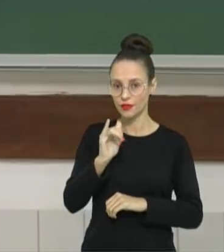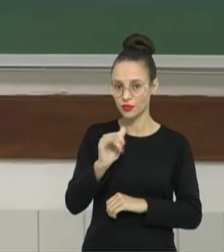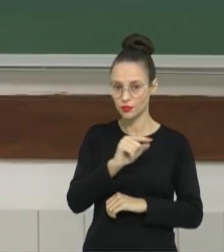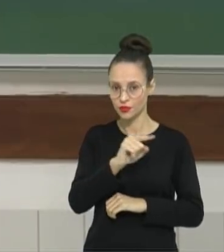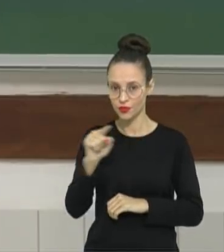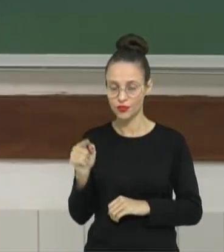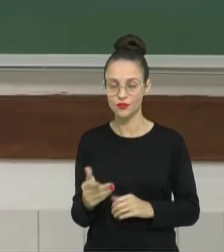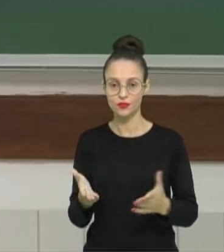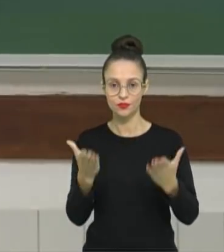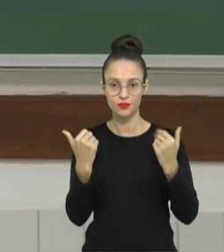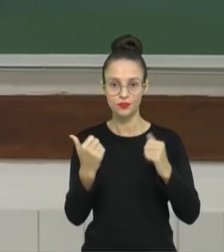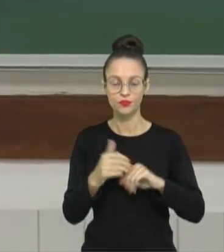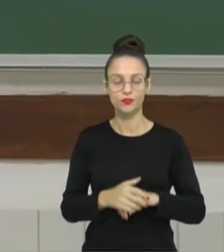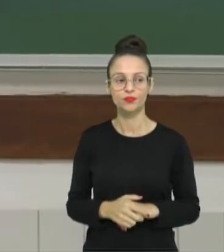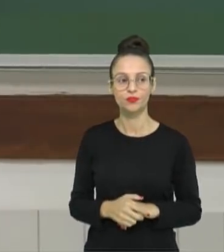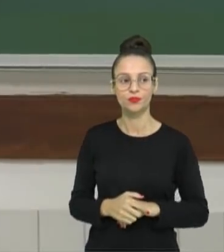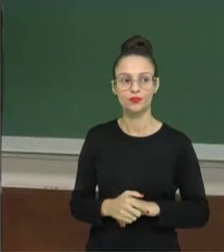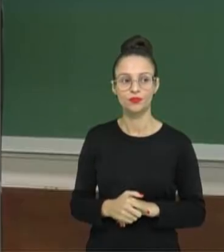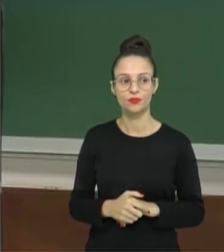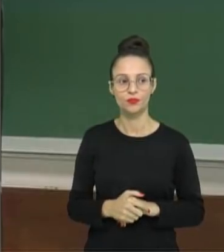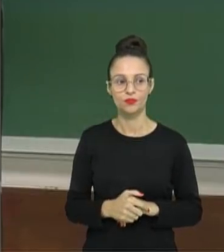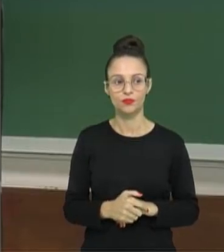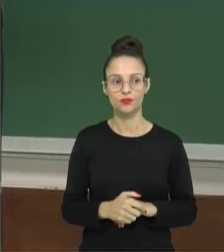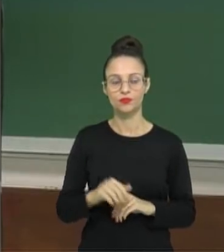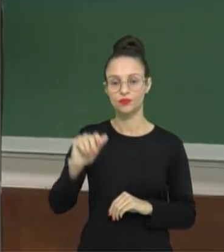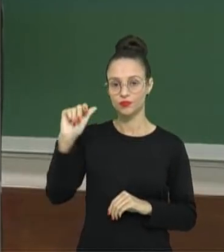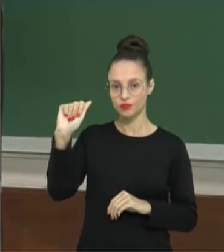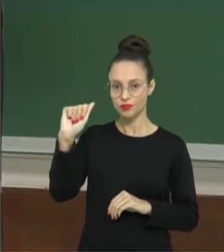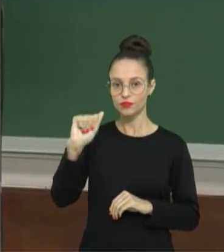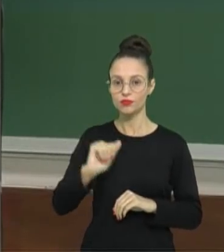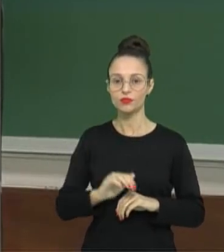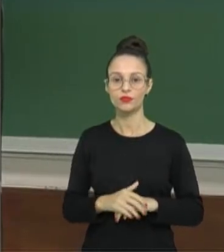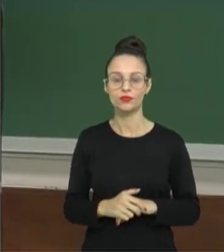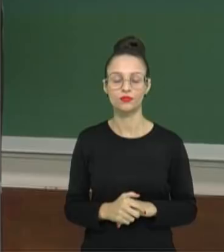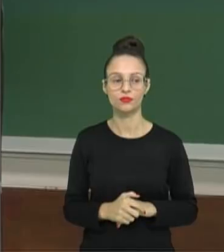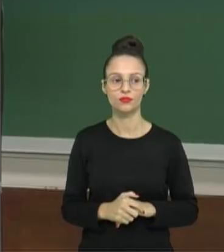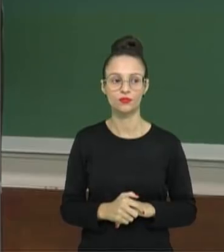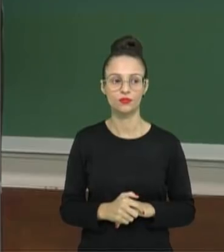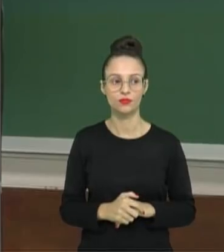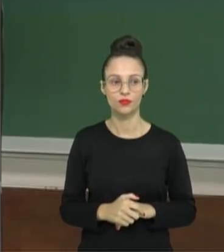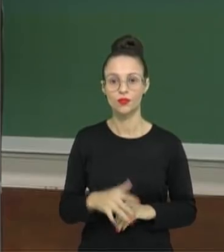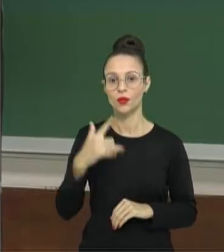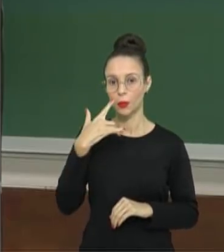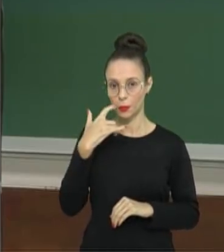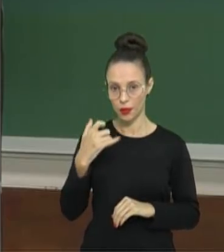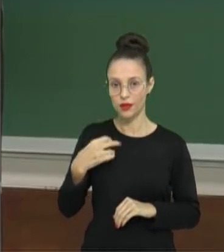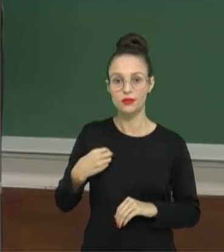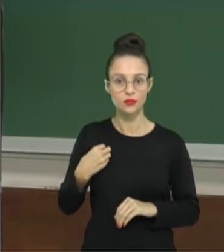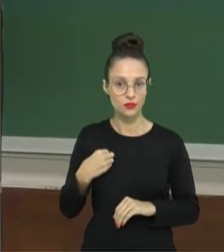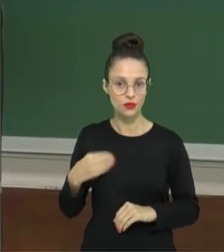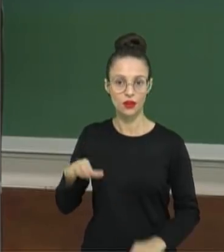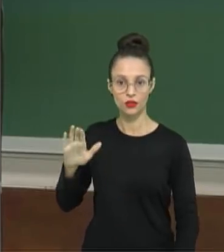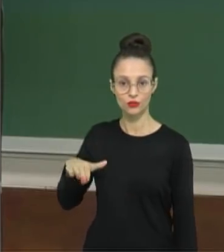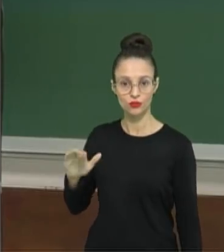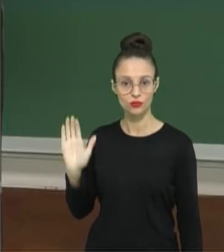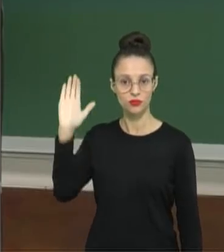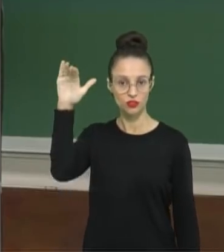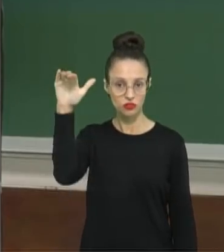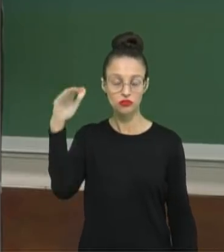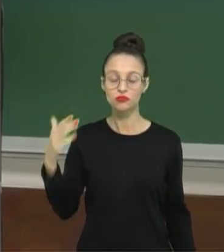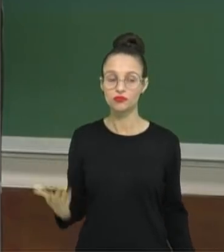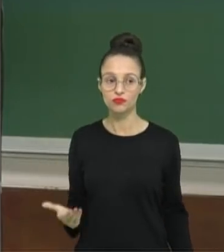Vamos lá, então? Primeira questão. Is the father playing basketball? O pai estava jogando